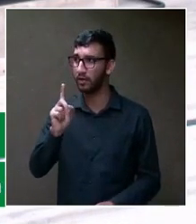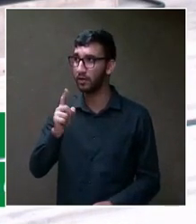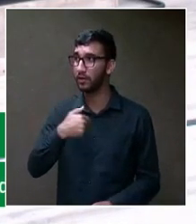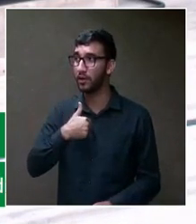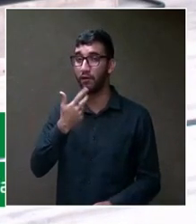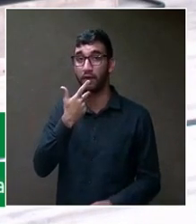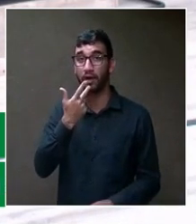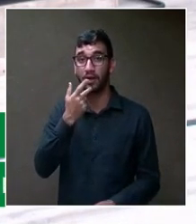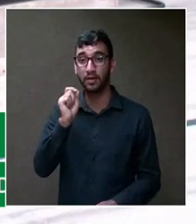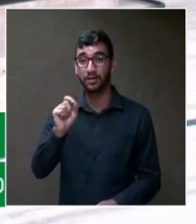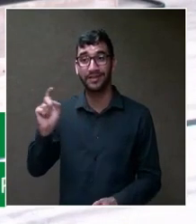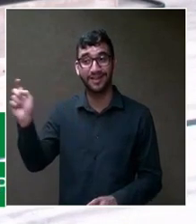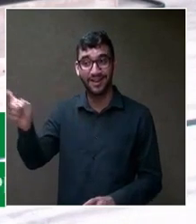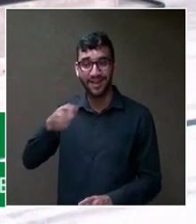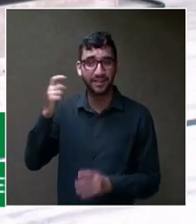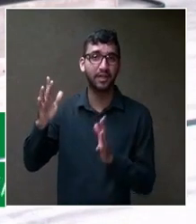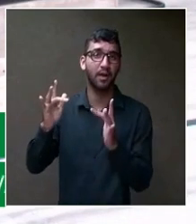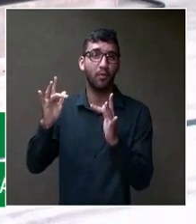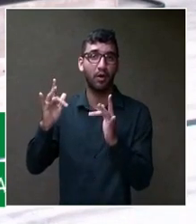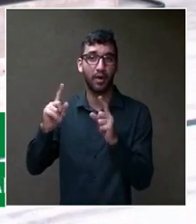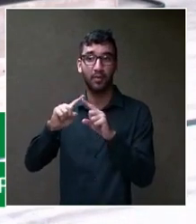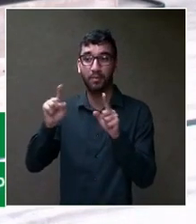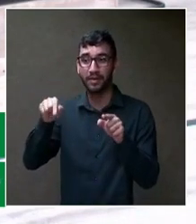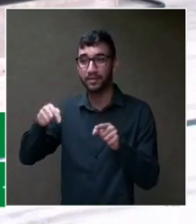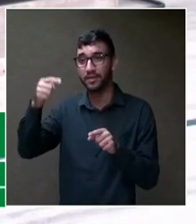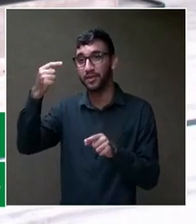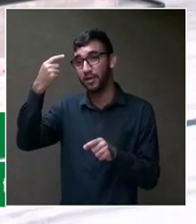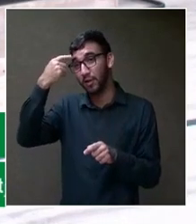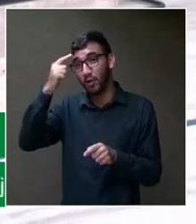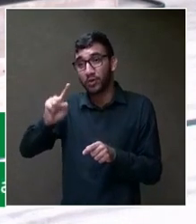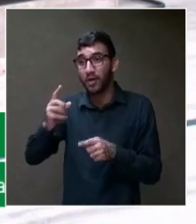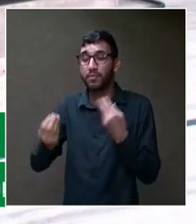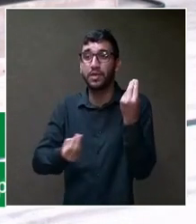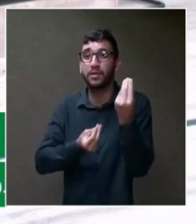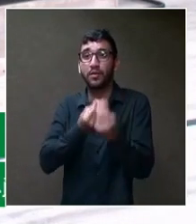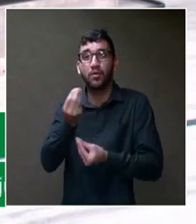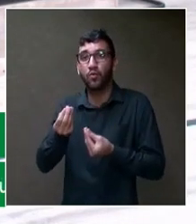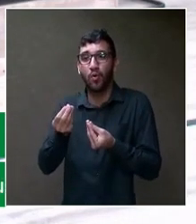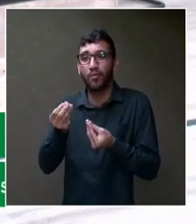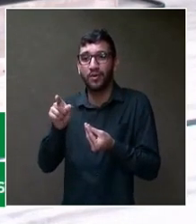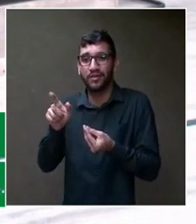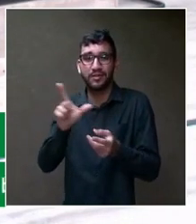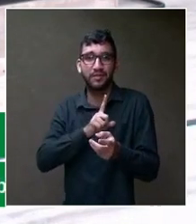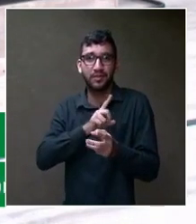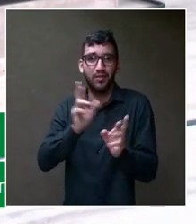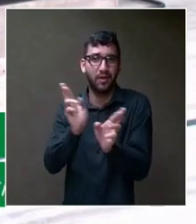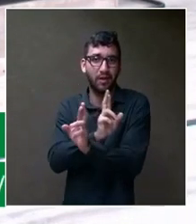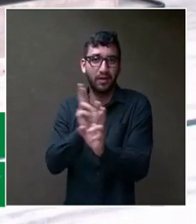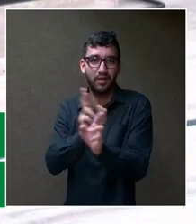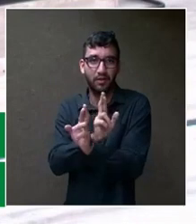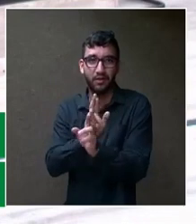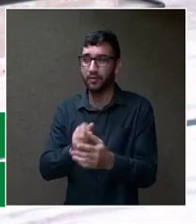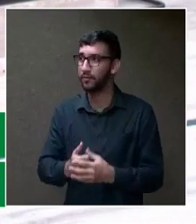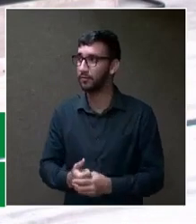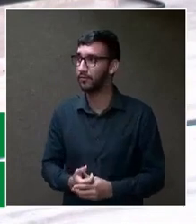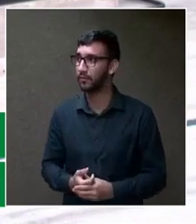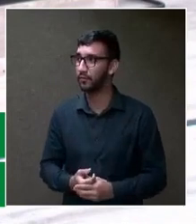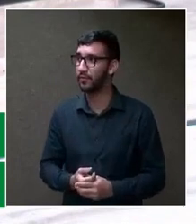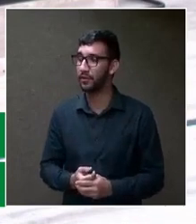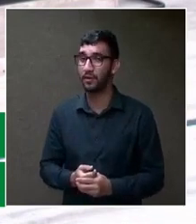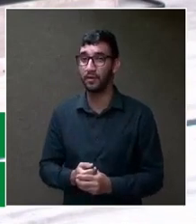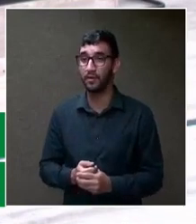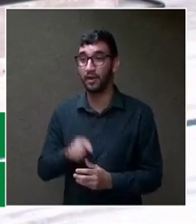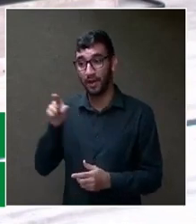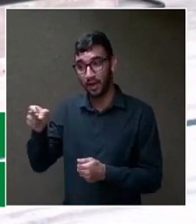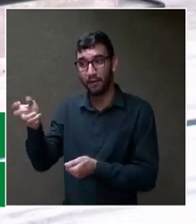Eu falei que eles são ex-namorados, mas que eu não sabia se que eles estavam tendo alguma coisa. Não foi isso que eu falei, mas não. Mas ela comentou